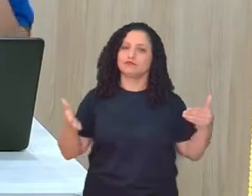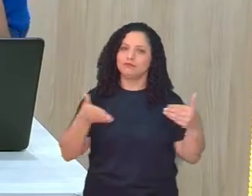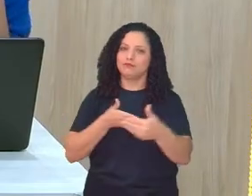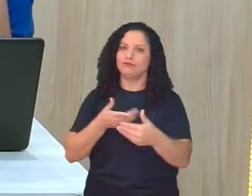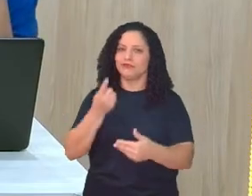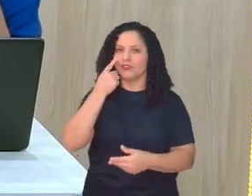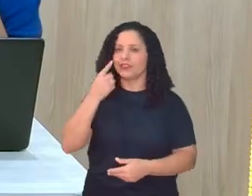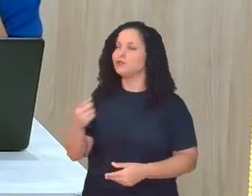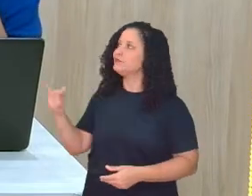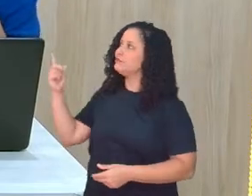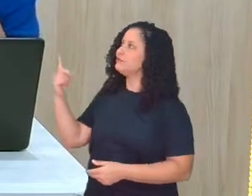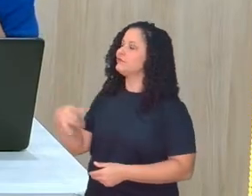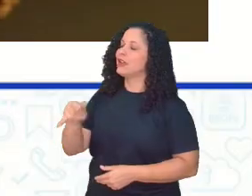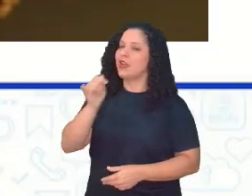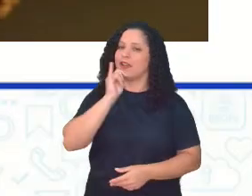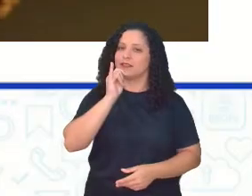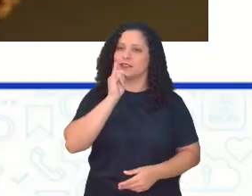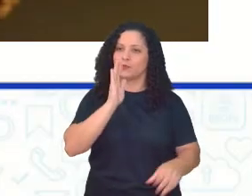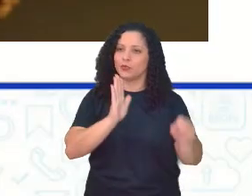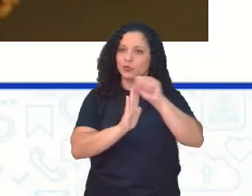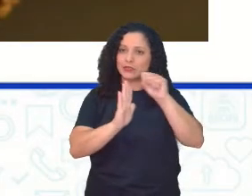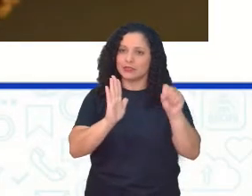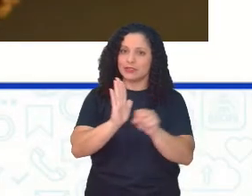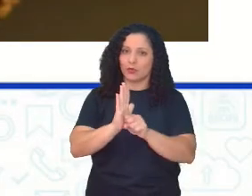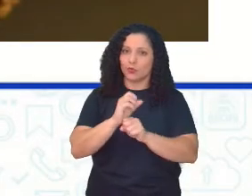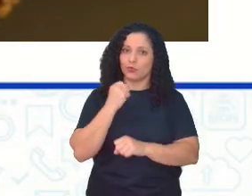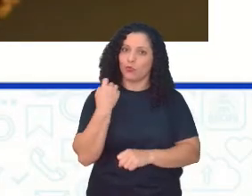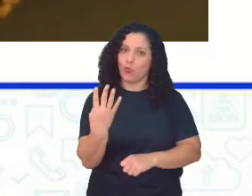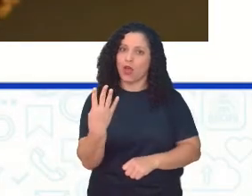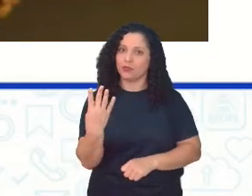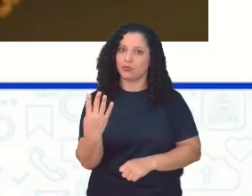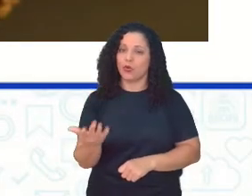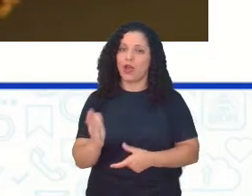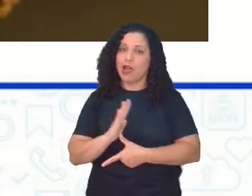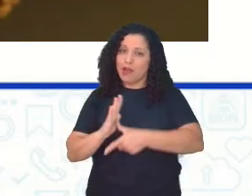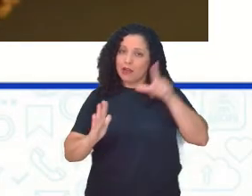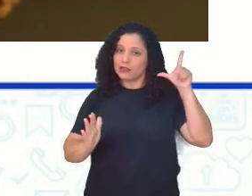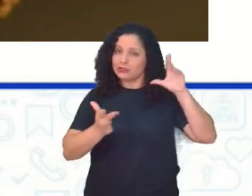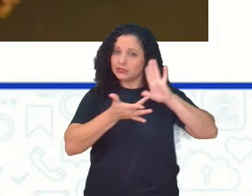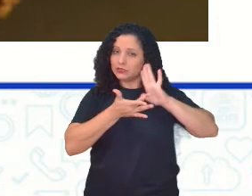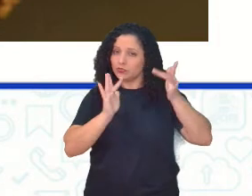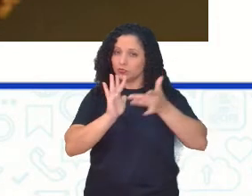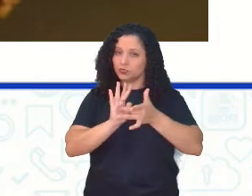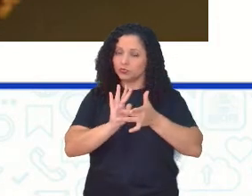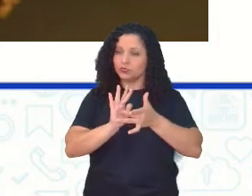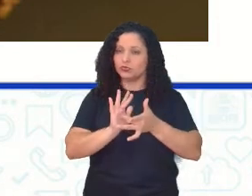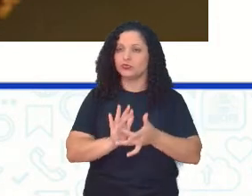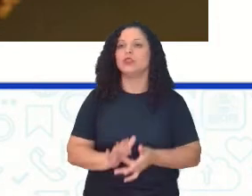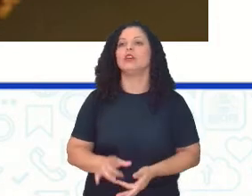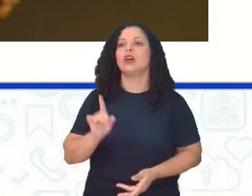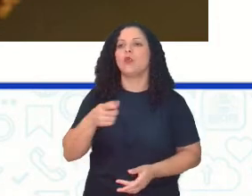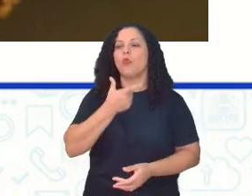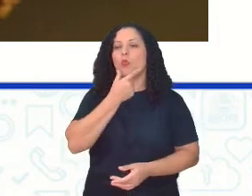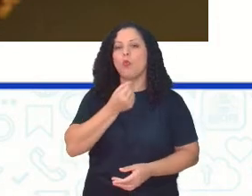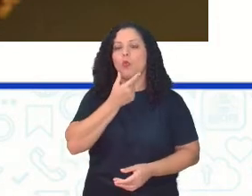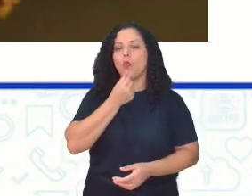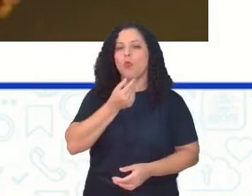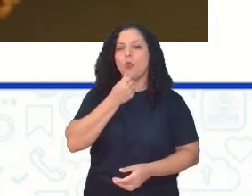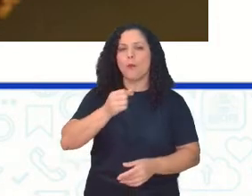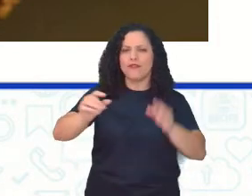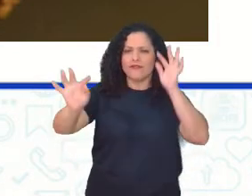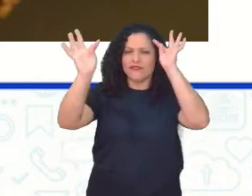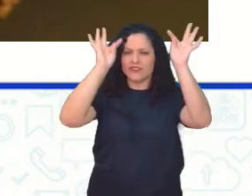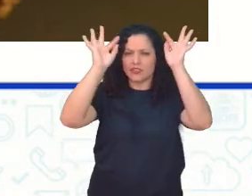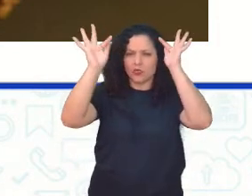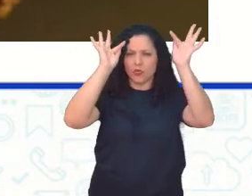Então, outro exemplo aí, né? No século IV a.C., o filósofo grego Diógenes saiu às